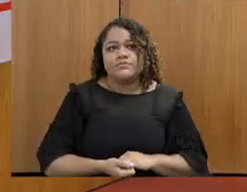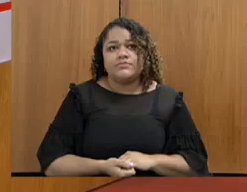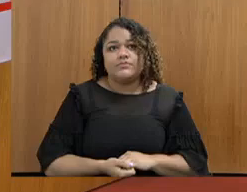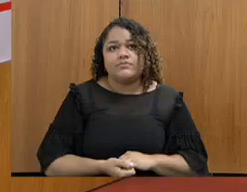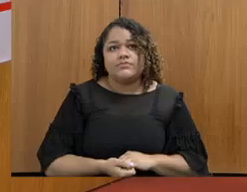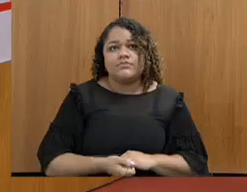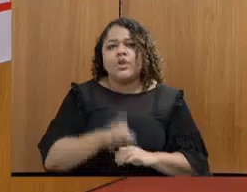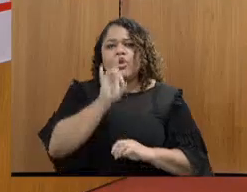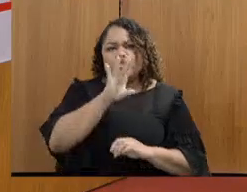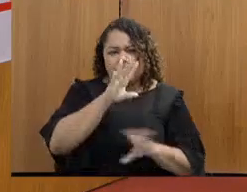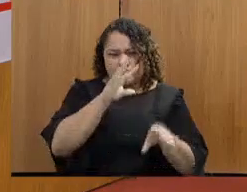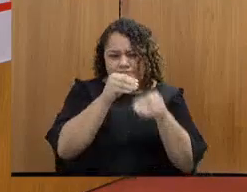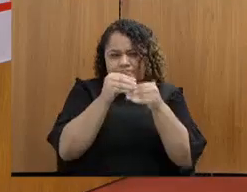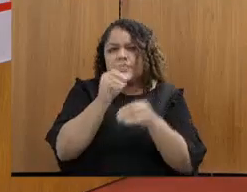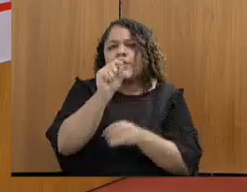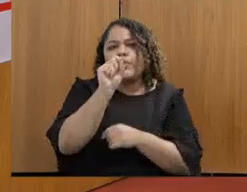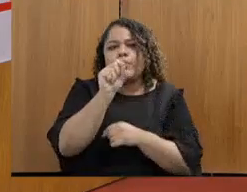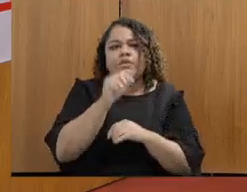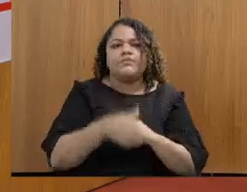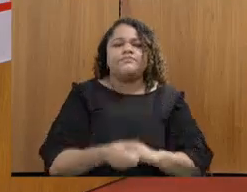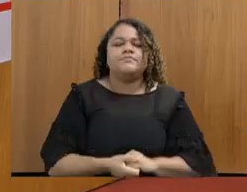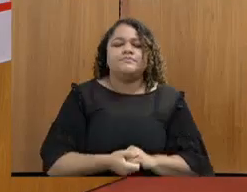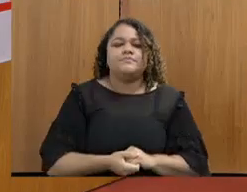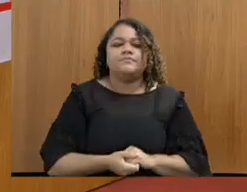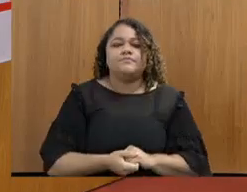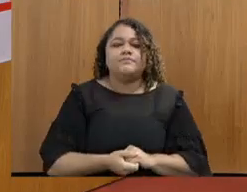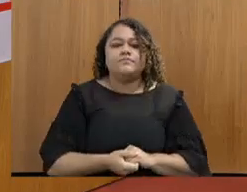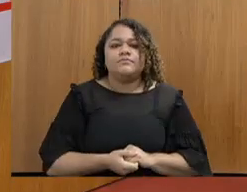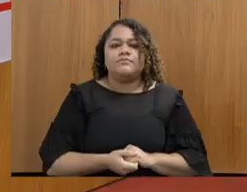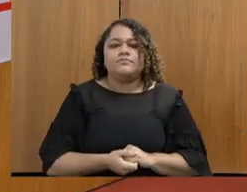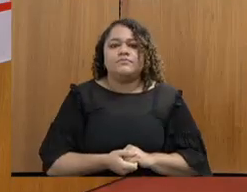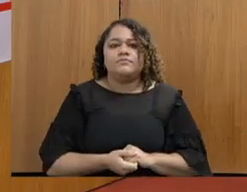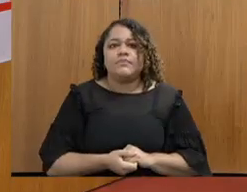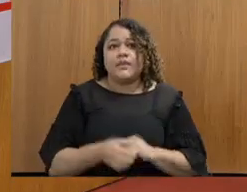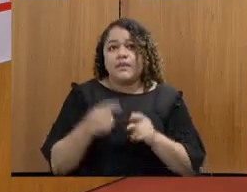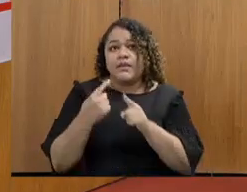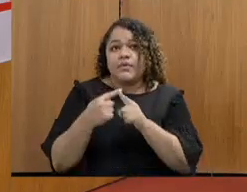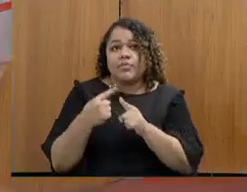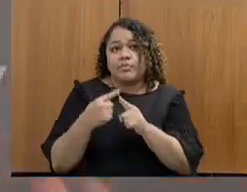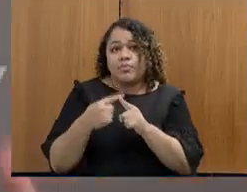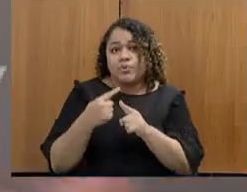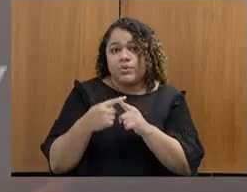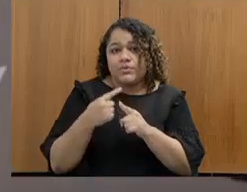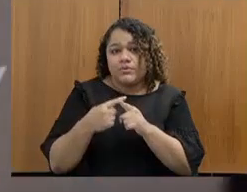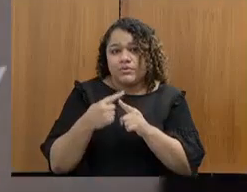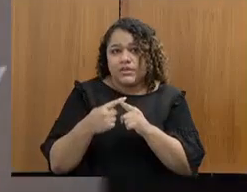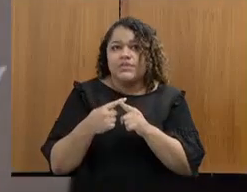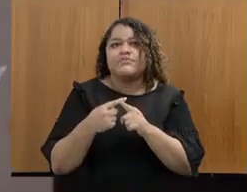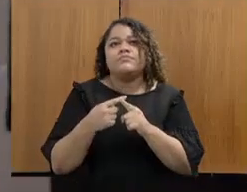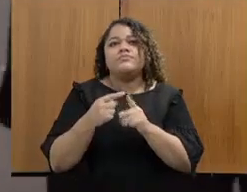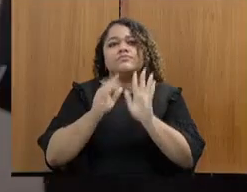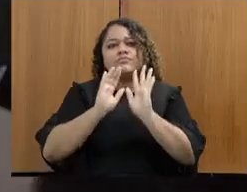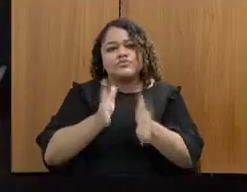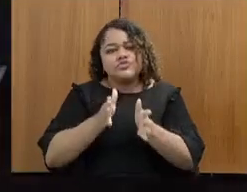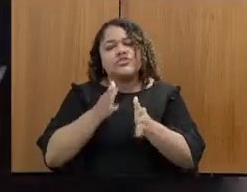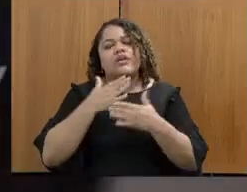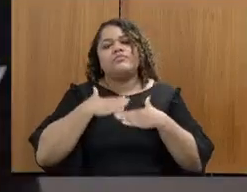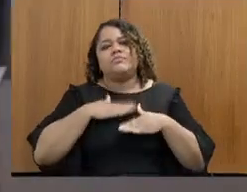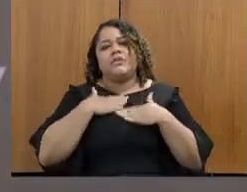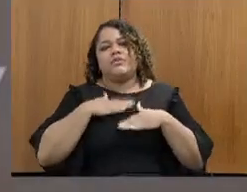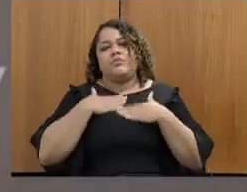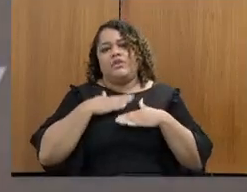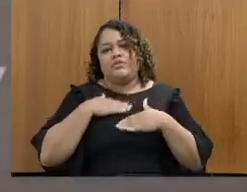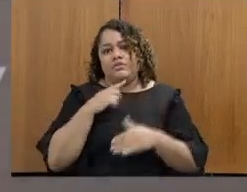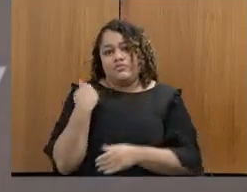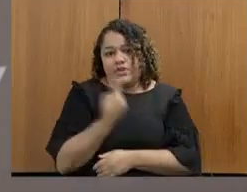vão vir com a equipe né que a equipe já dá a resposta imediata deputada então assim já serve Uma tranquilidade maior para nós né que houve a